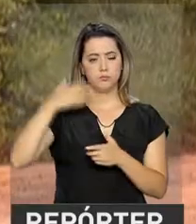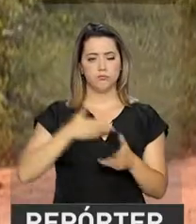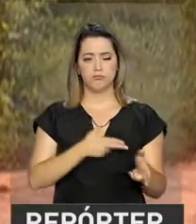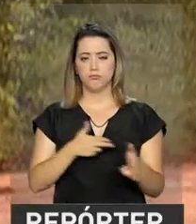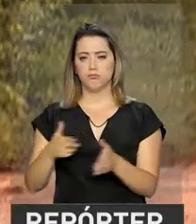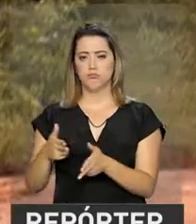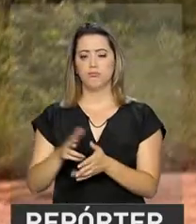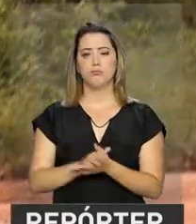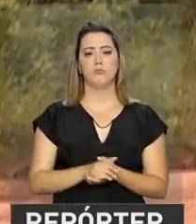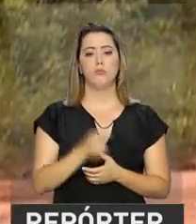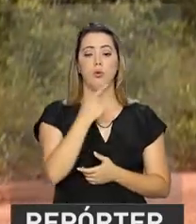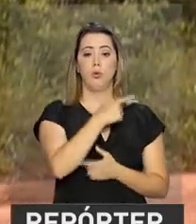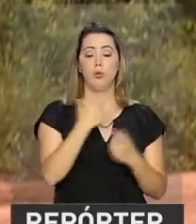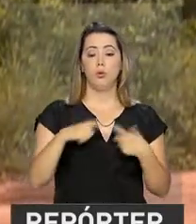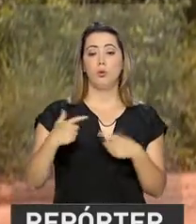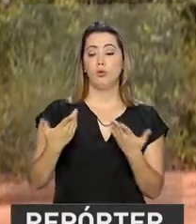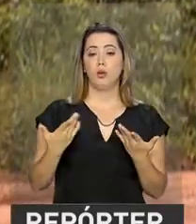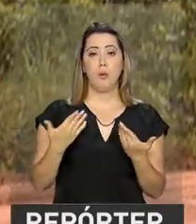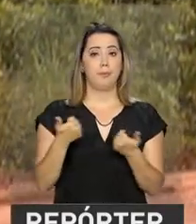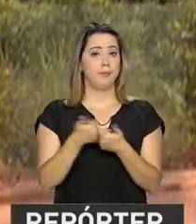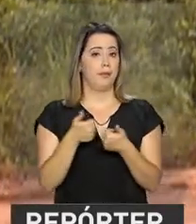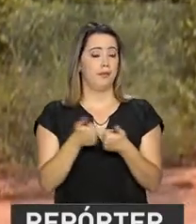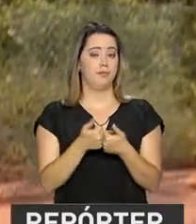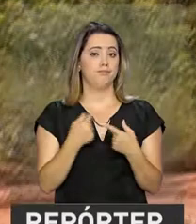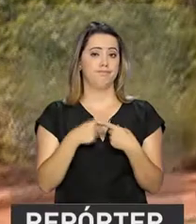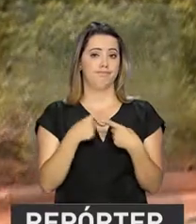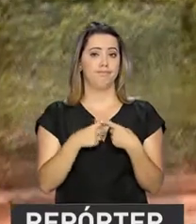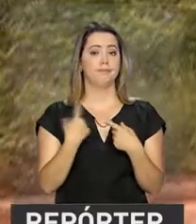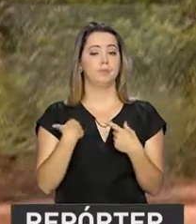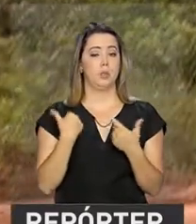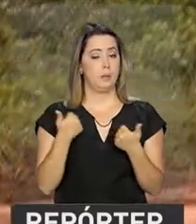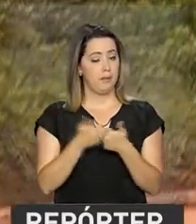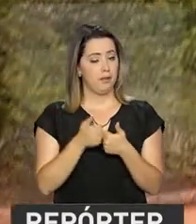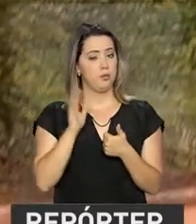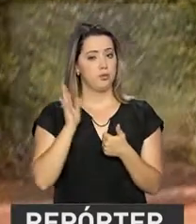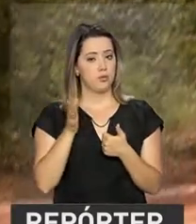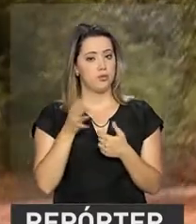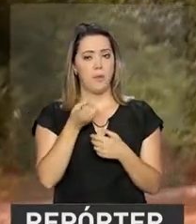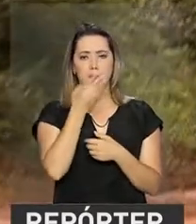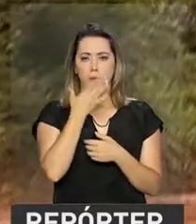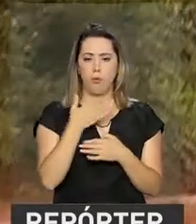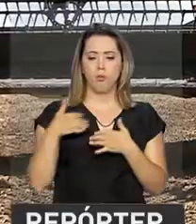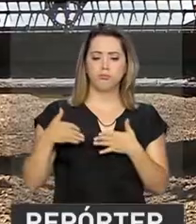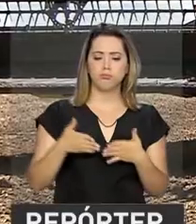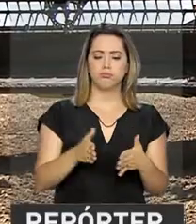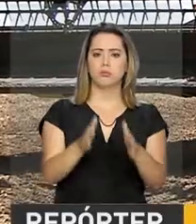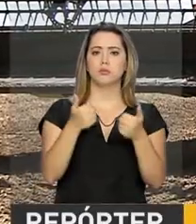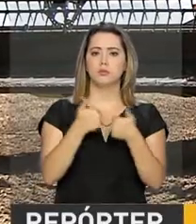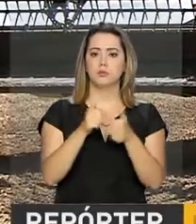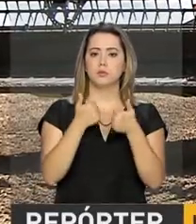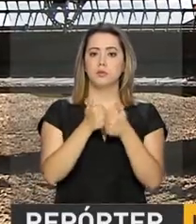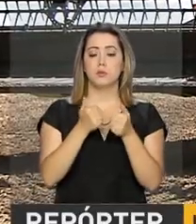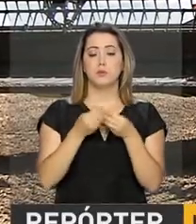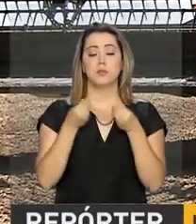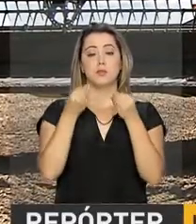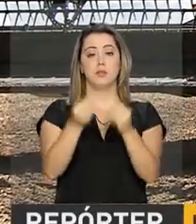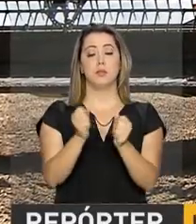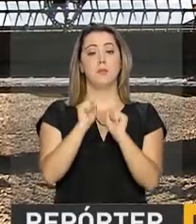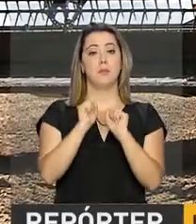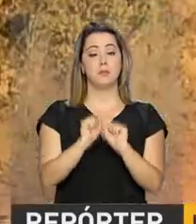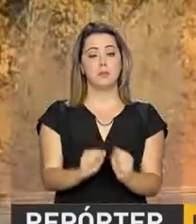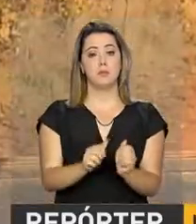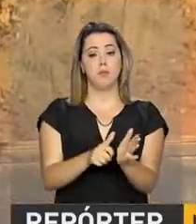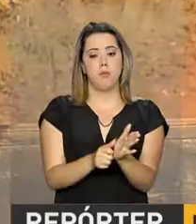uma rota mais curta e que em breve vai estar em boas condições para garantir o escoamento eficiente